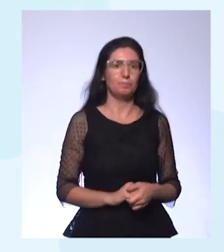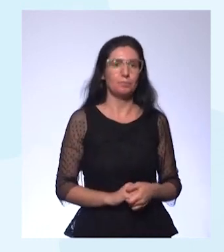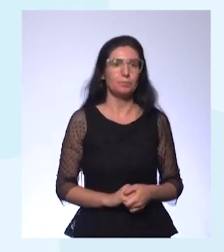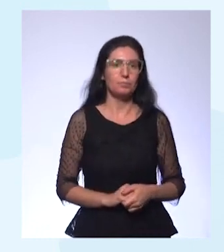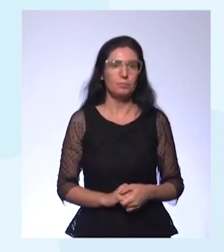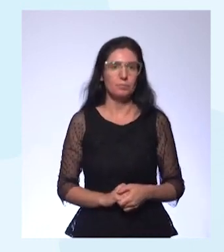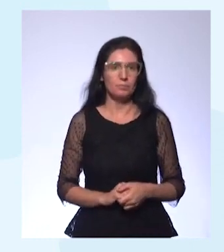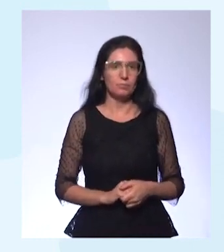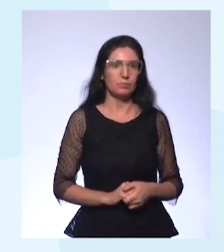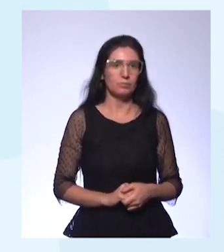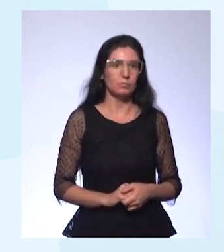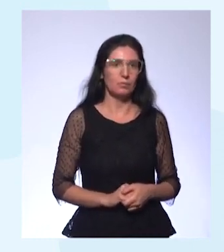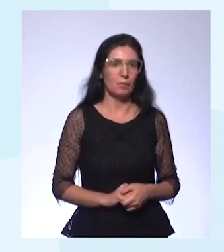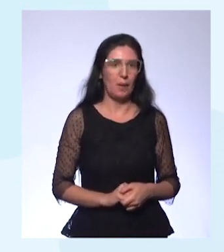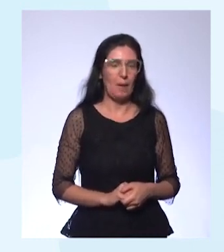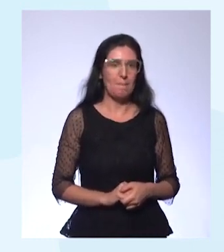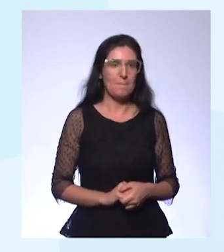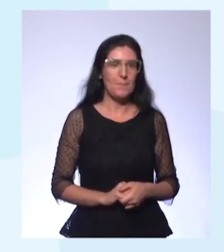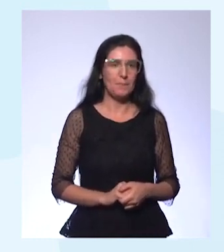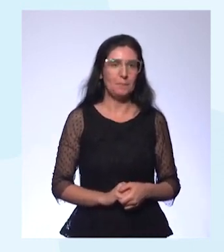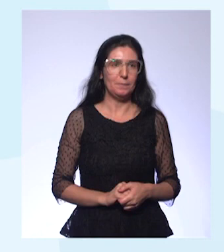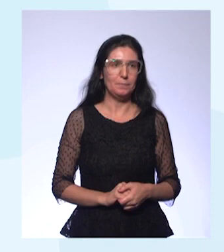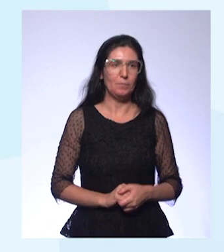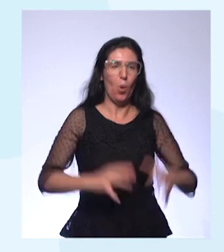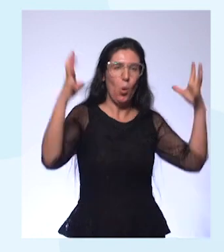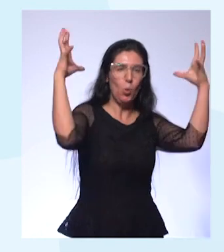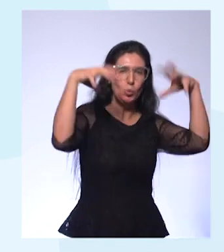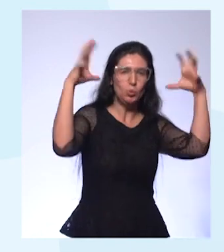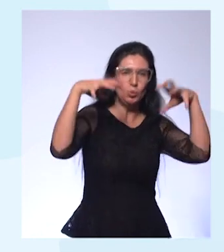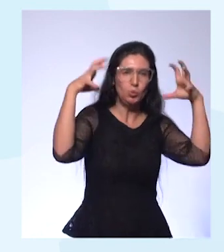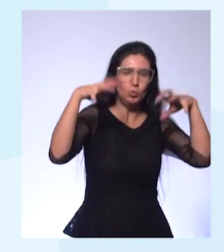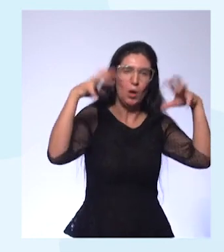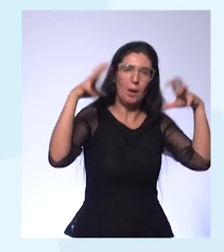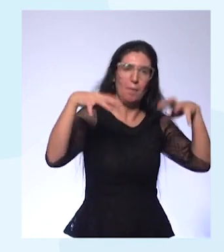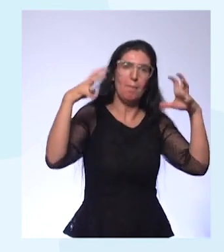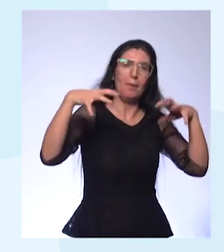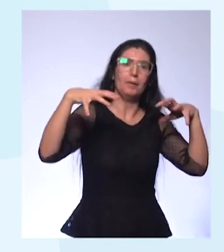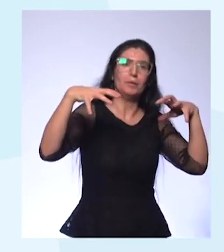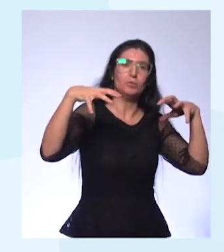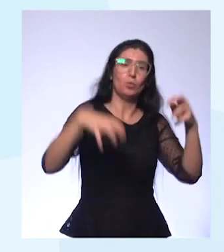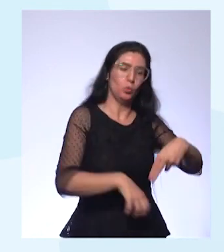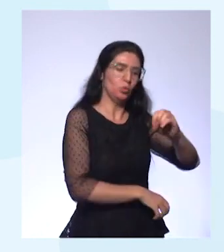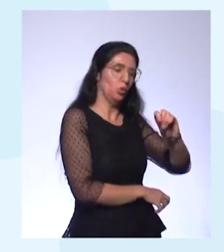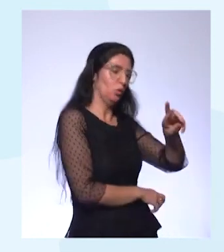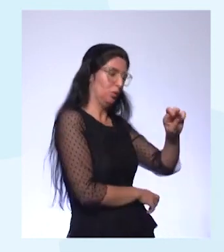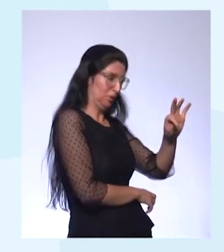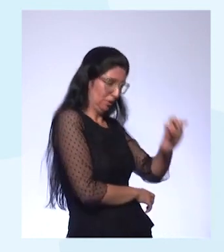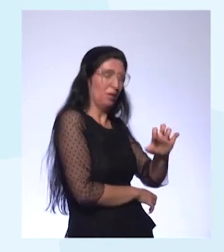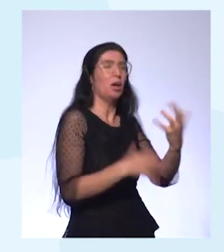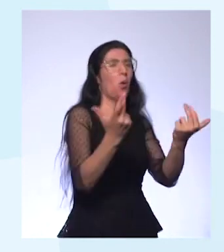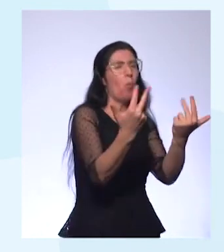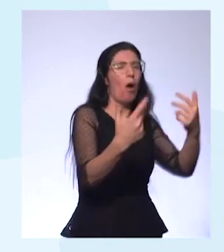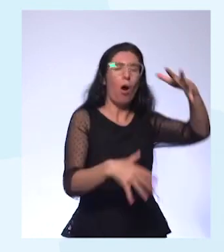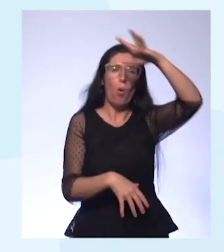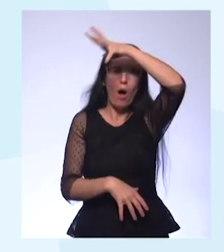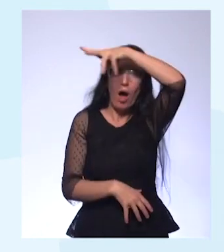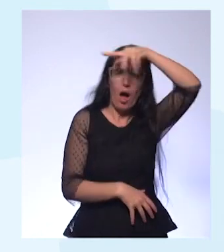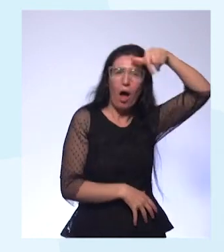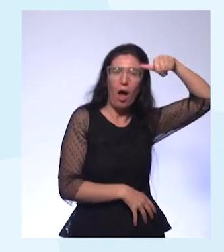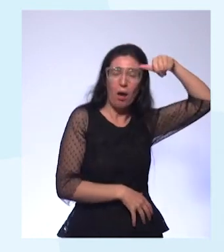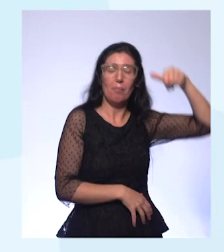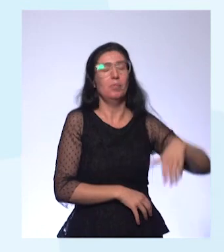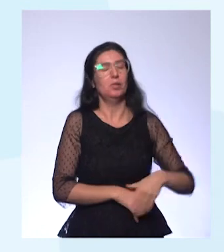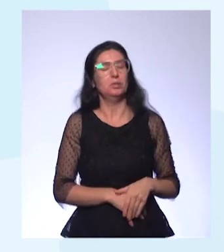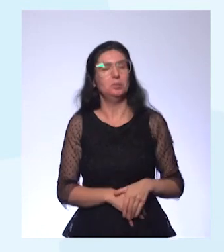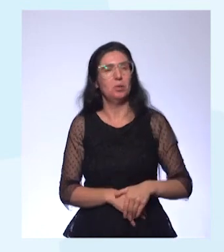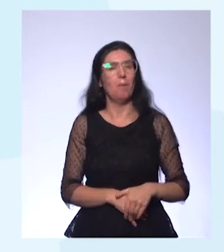ter regiões aí com bastante quantidade de chuvas, como a gente tem aí na Amazônia, né, e em certa parte na Mata Atlântica em